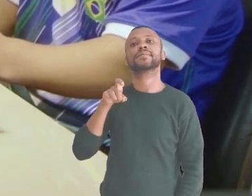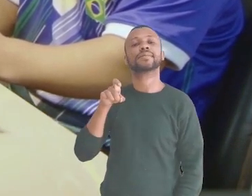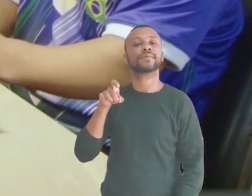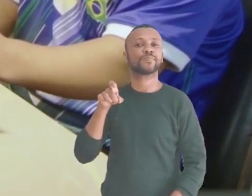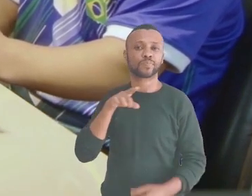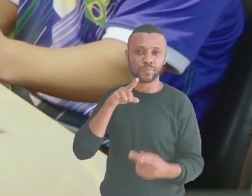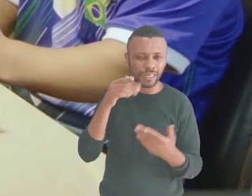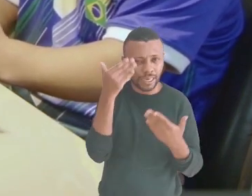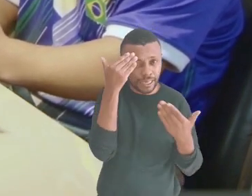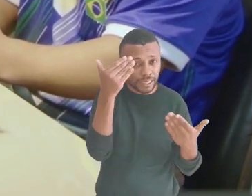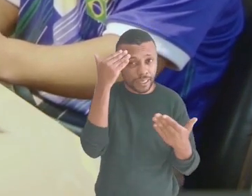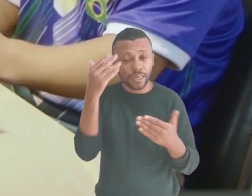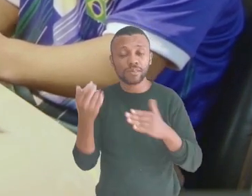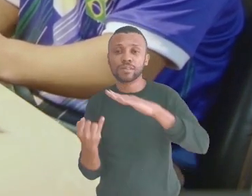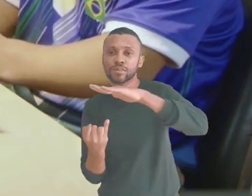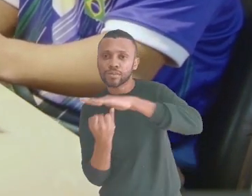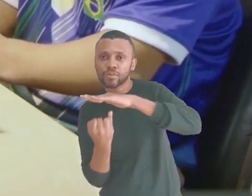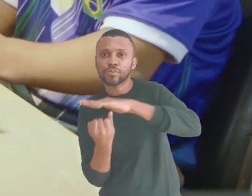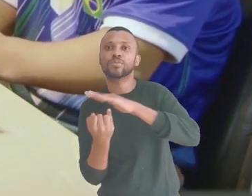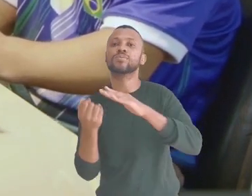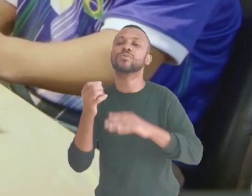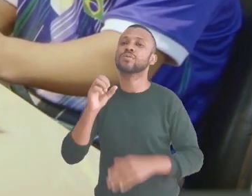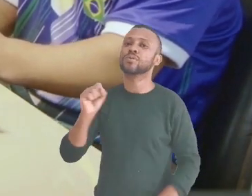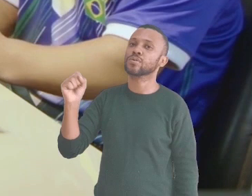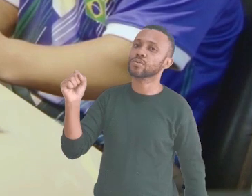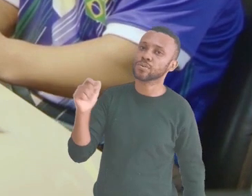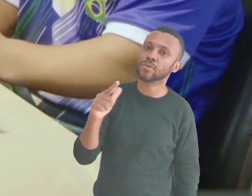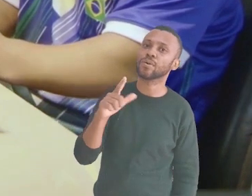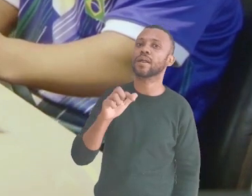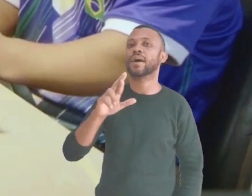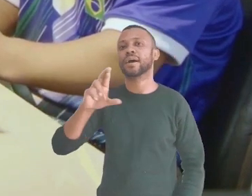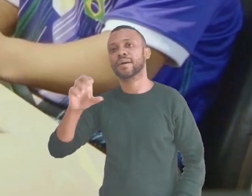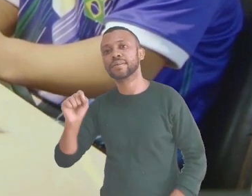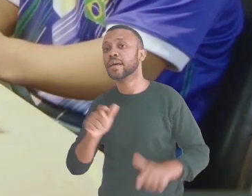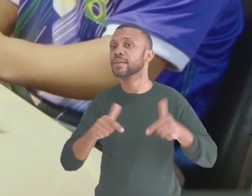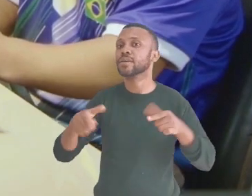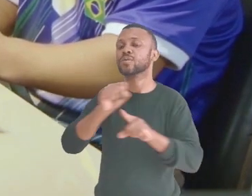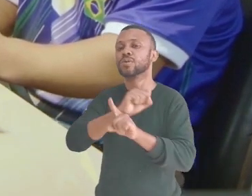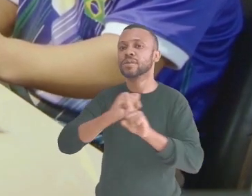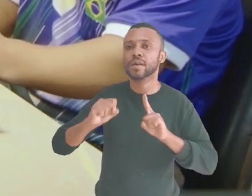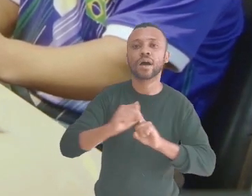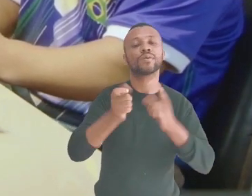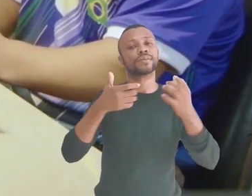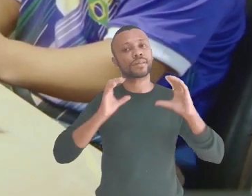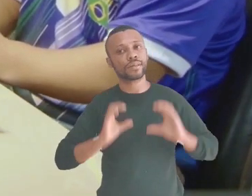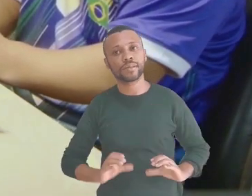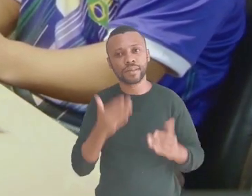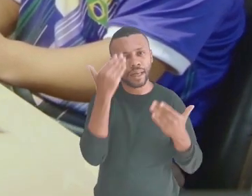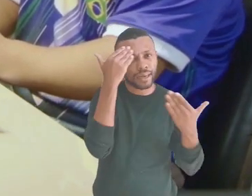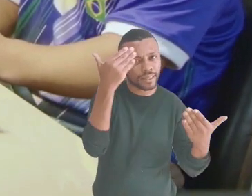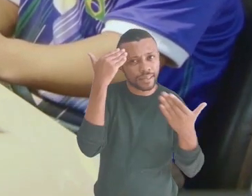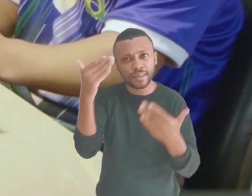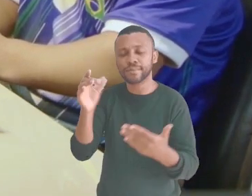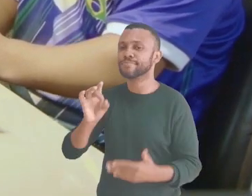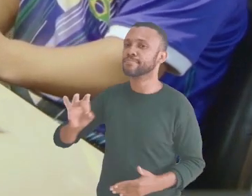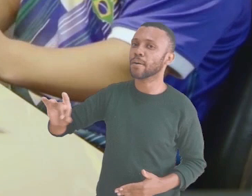Educacional, agradecendo a Solaris, Ação Social e Cidadania, nosso presidente Luiz Felipe, a Údila, ao Fábio, tá? Felipe Duaré, da